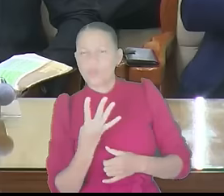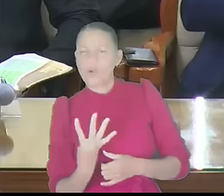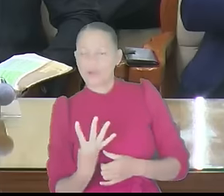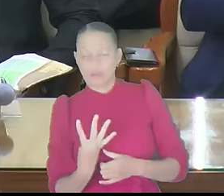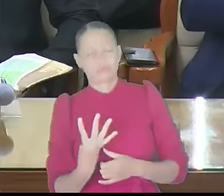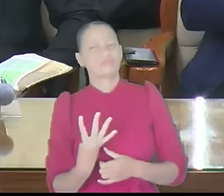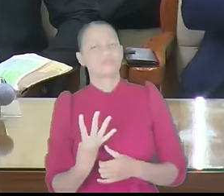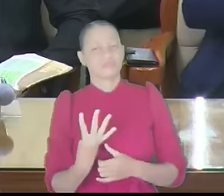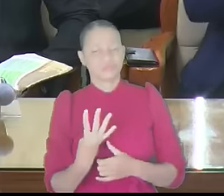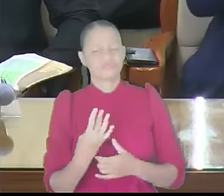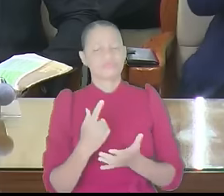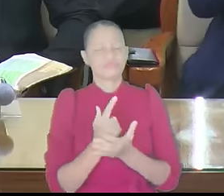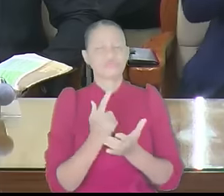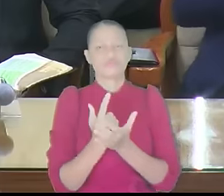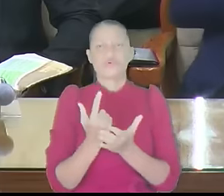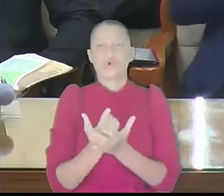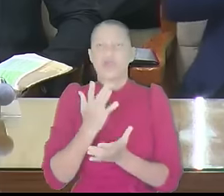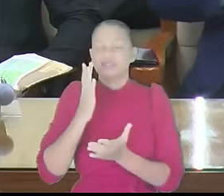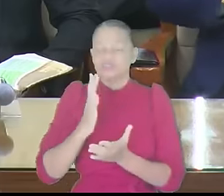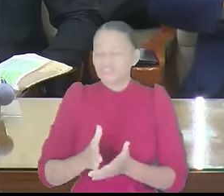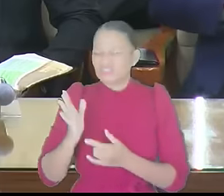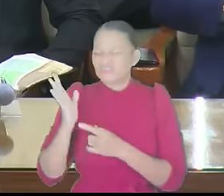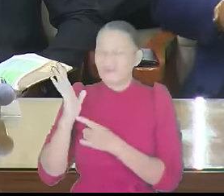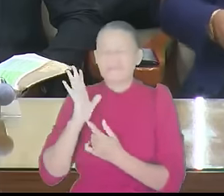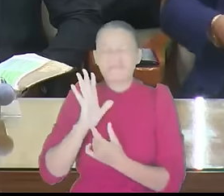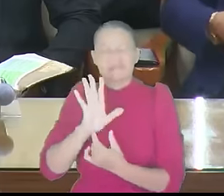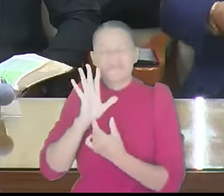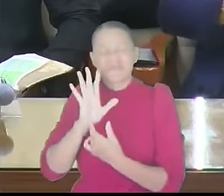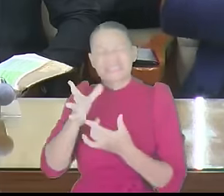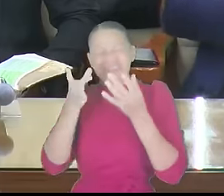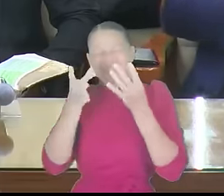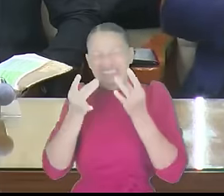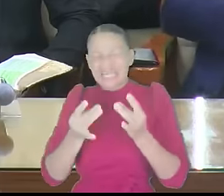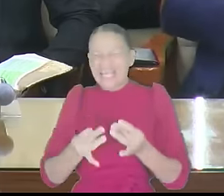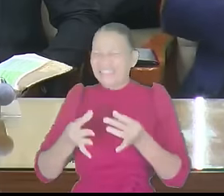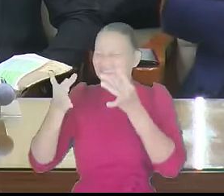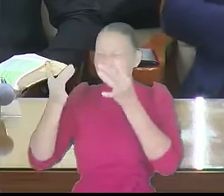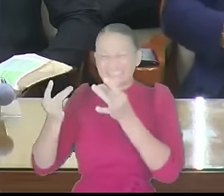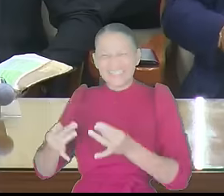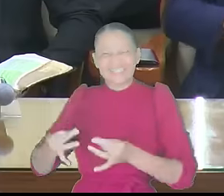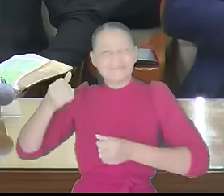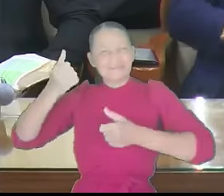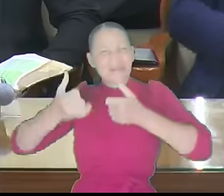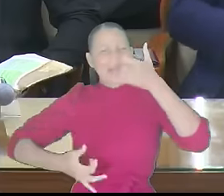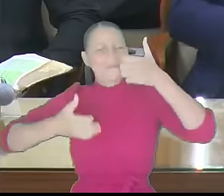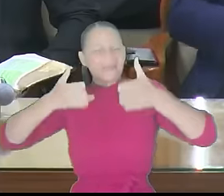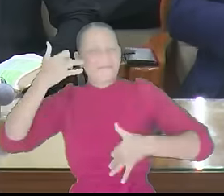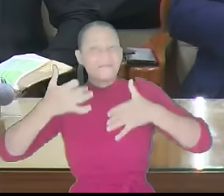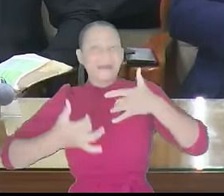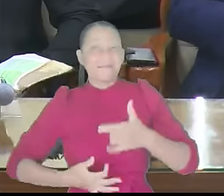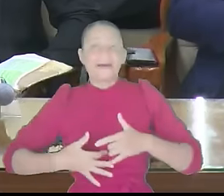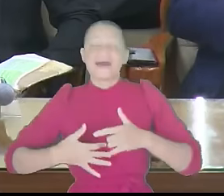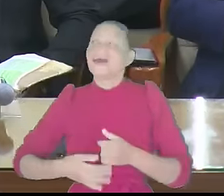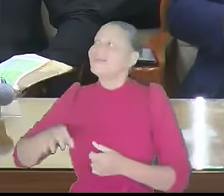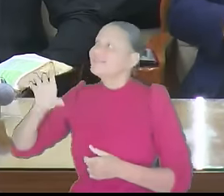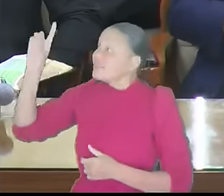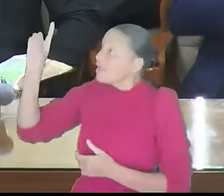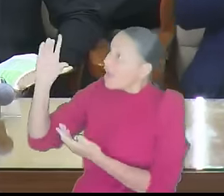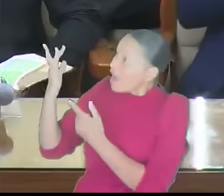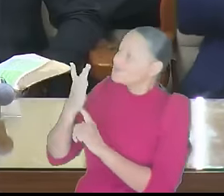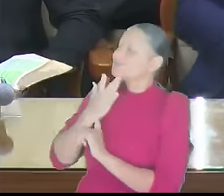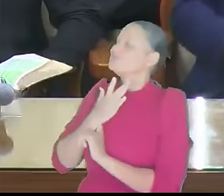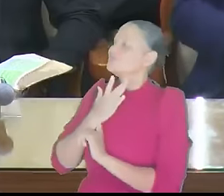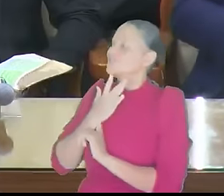Já andamos bastante, Deus se revelando para nós, e com a ajuda de Deus queremos descobrir mais